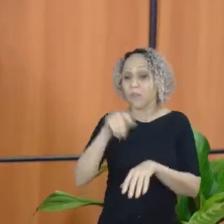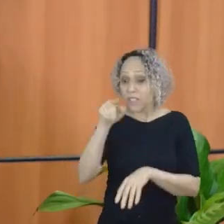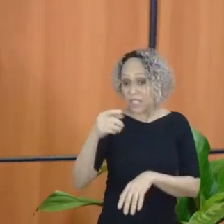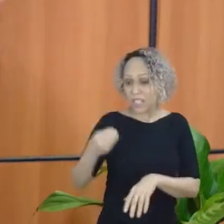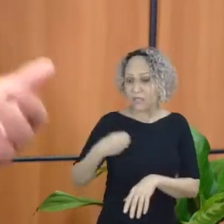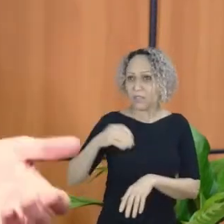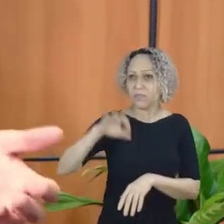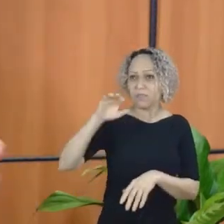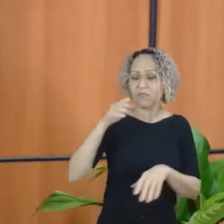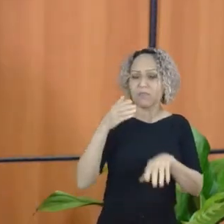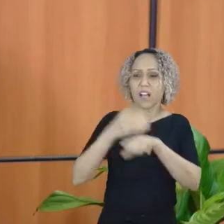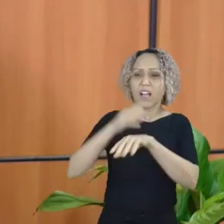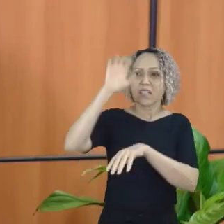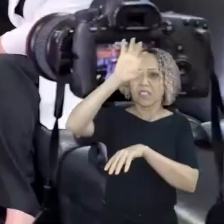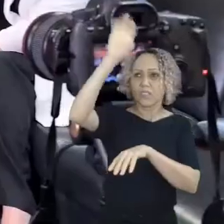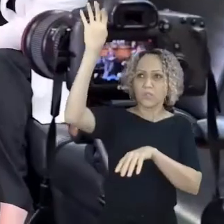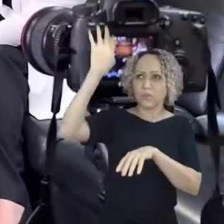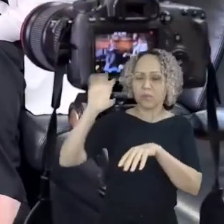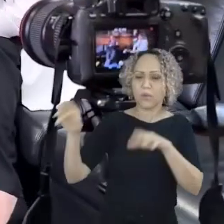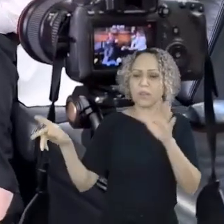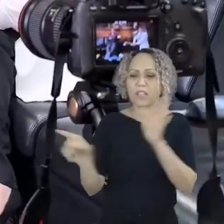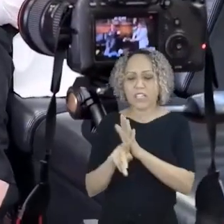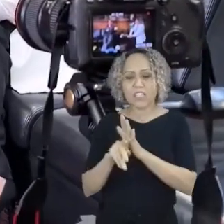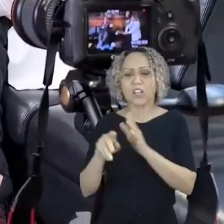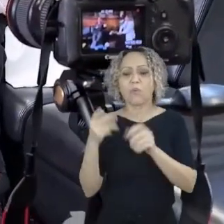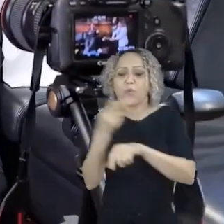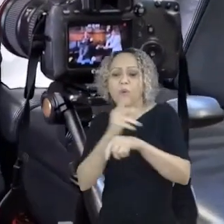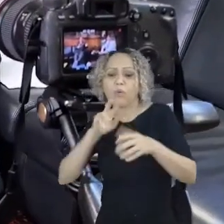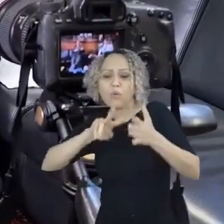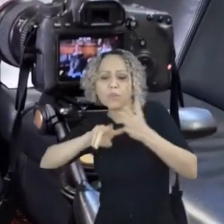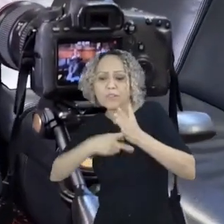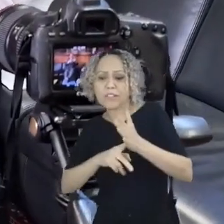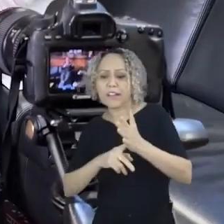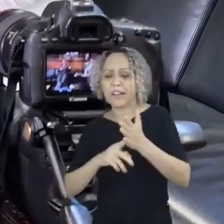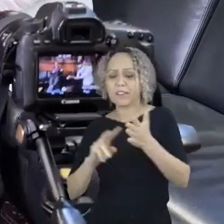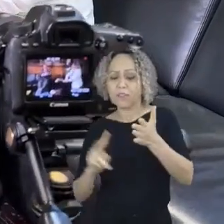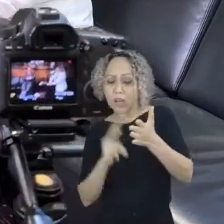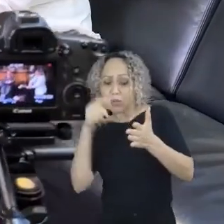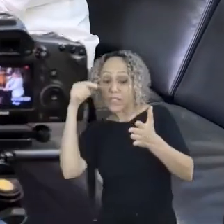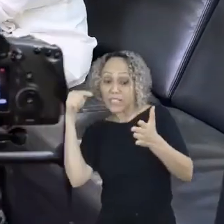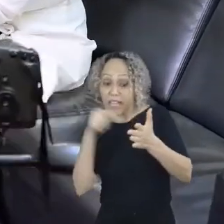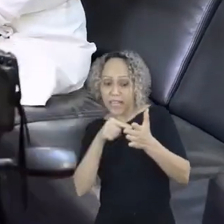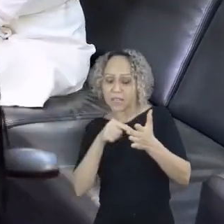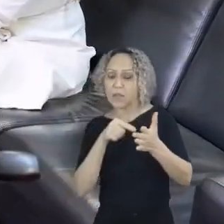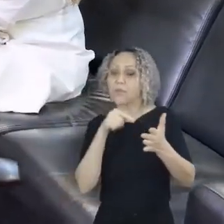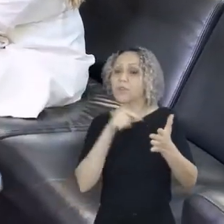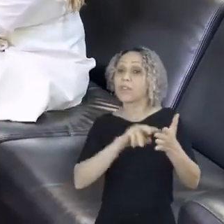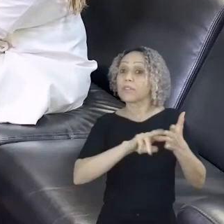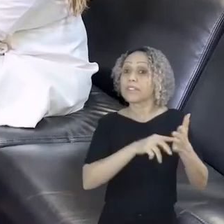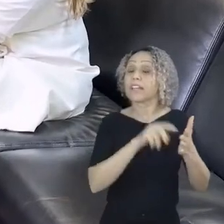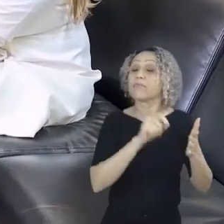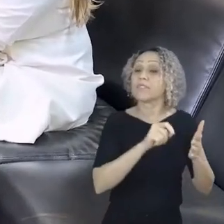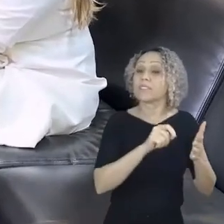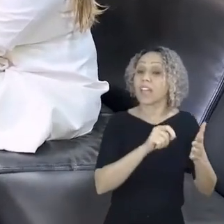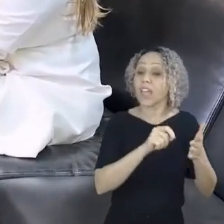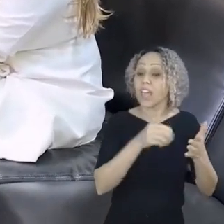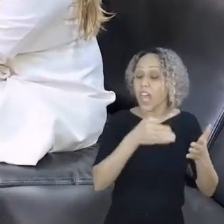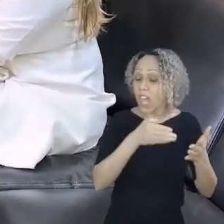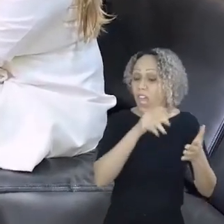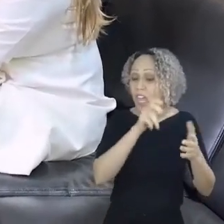sindicato, valorize o seu sindicato, porque é ele quem pode fazer o conjunto de negociações, dos acordos coletivos.